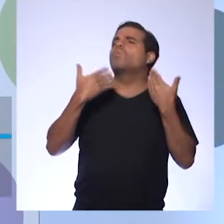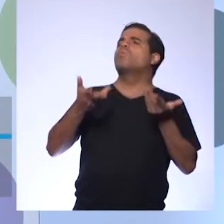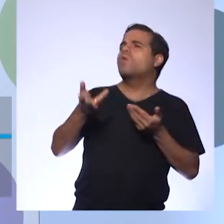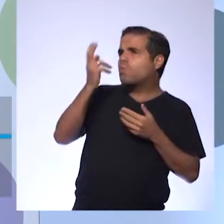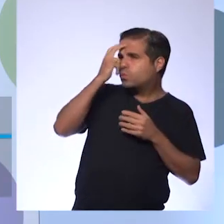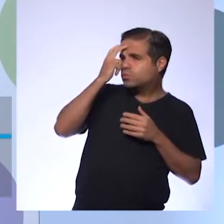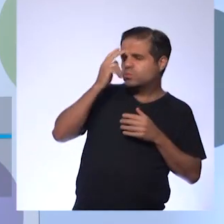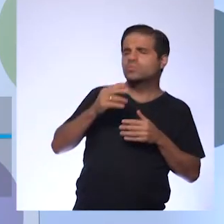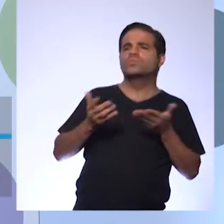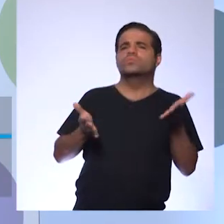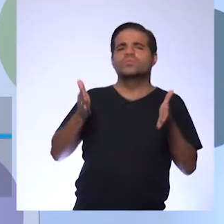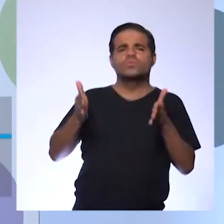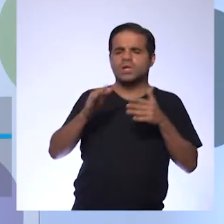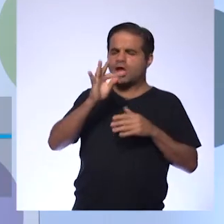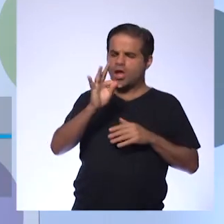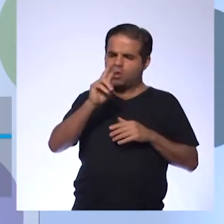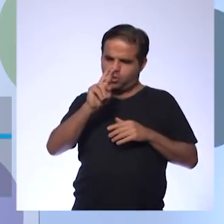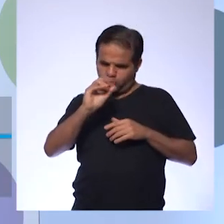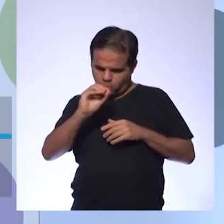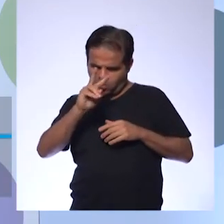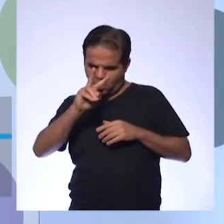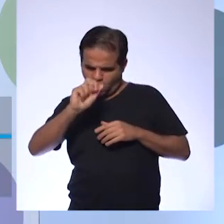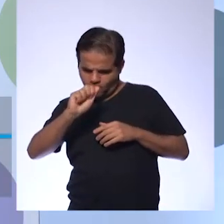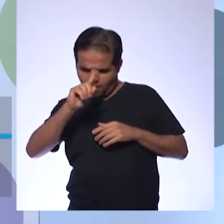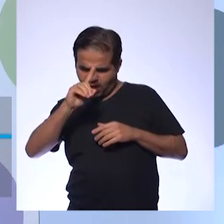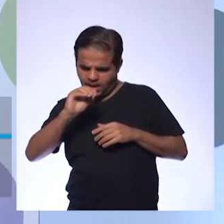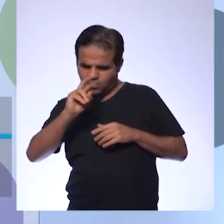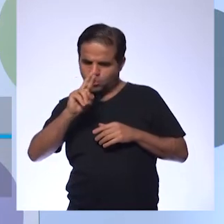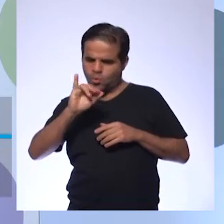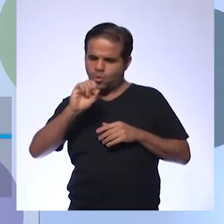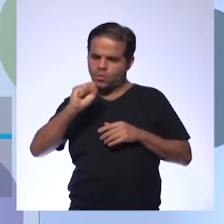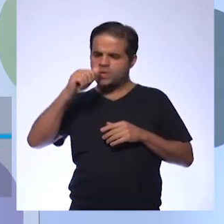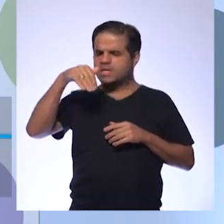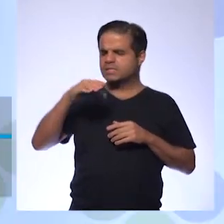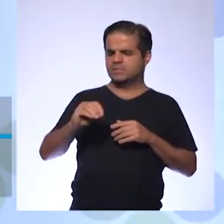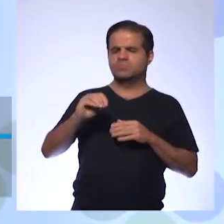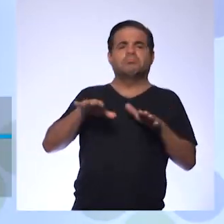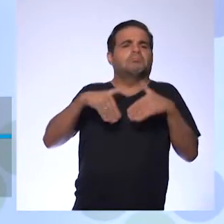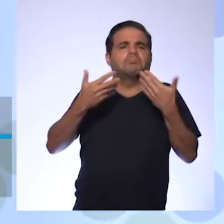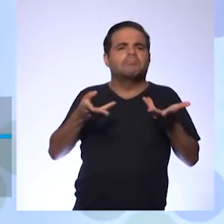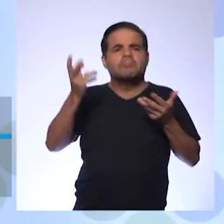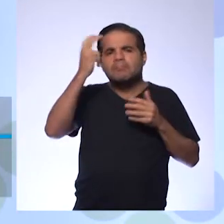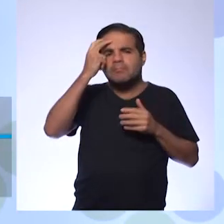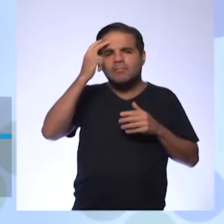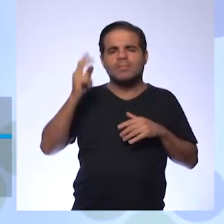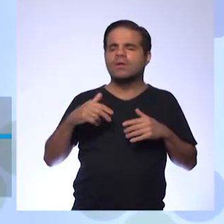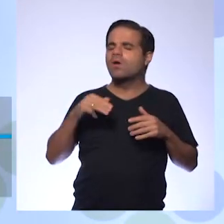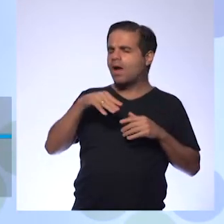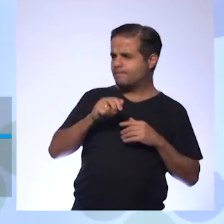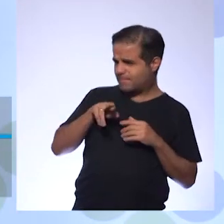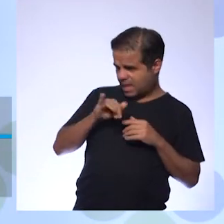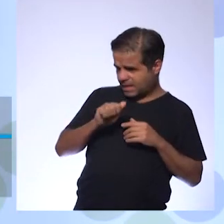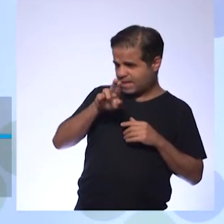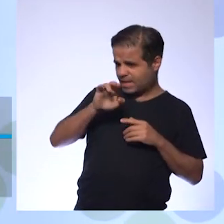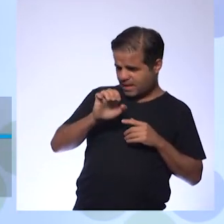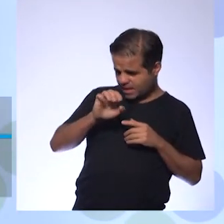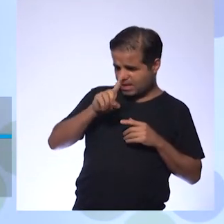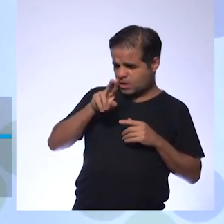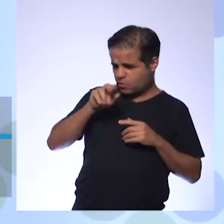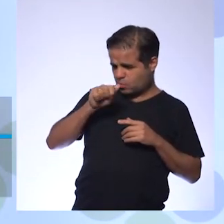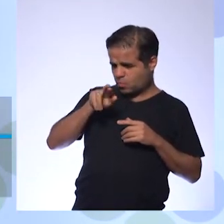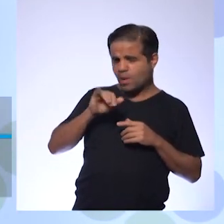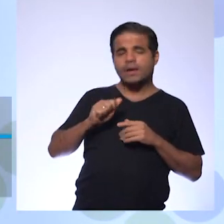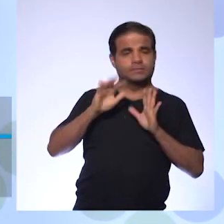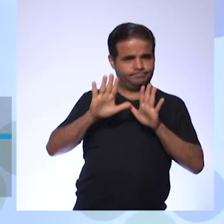do trovadorismo? A cultura trovadorismo? Olha, essa pergunta, a Maria Eduarda? Maria Eduarda. Maria Eduarda, essa pergunta vamos